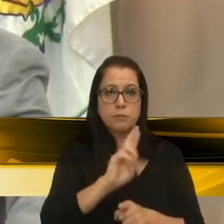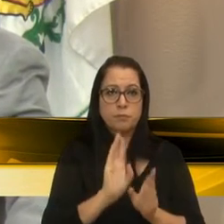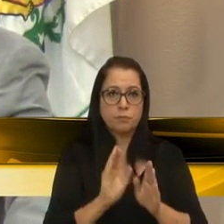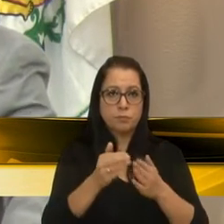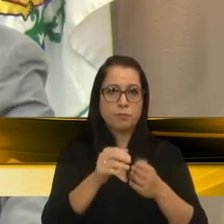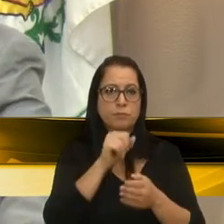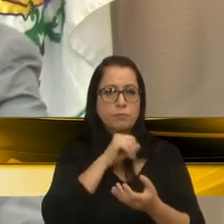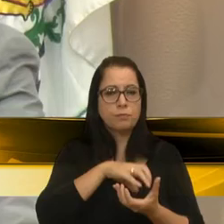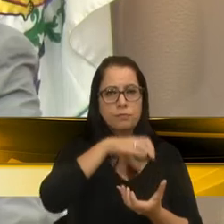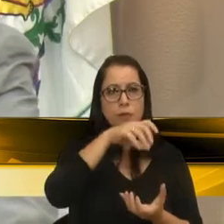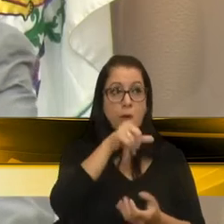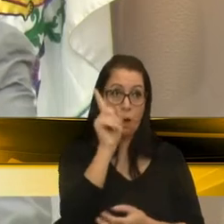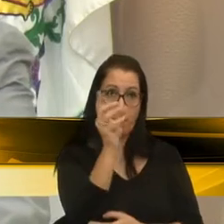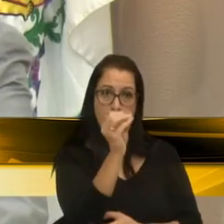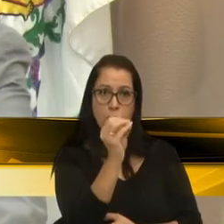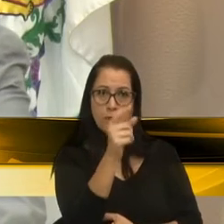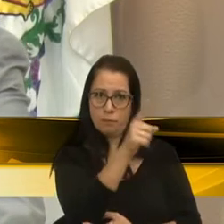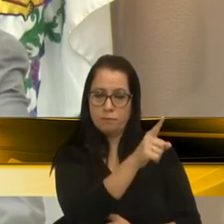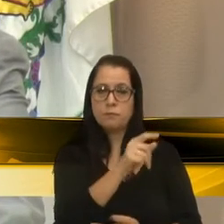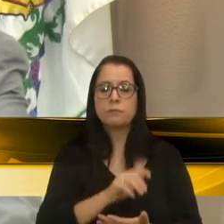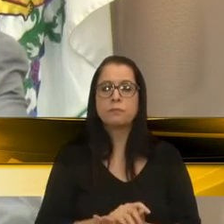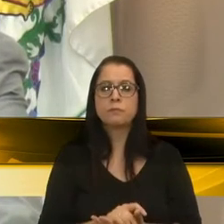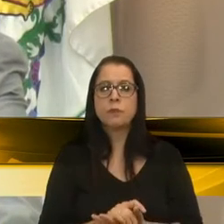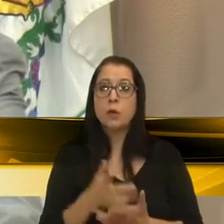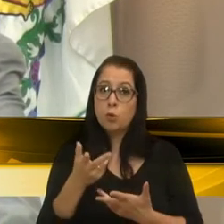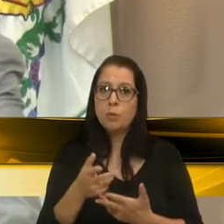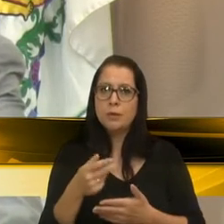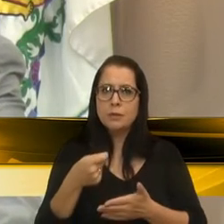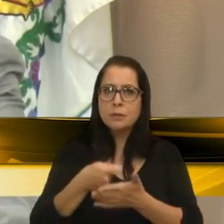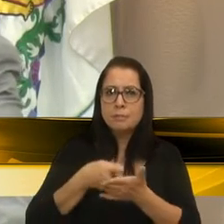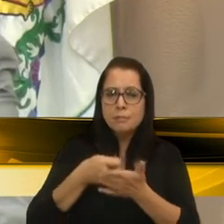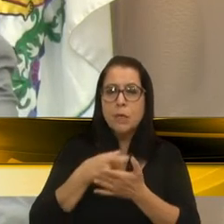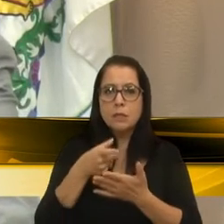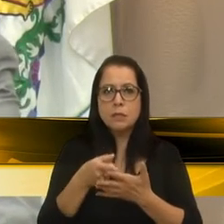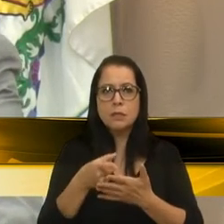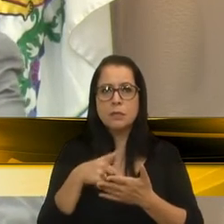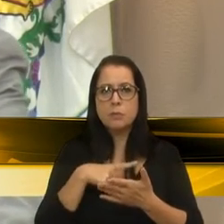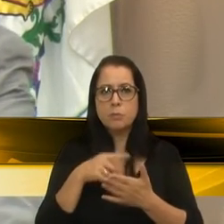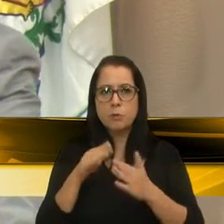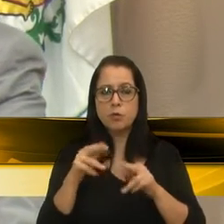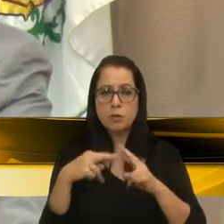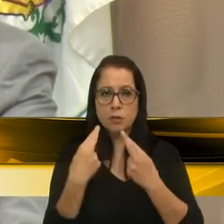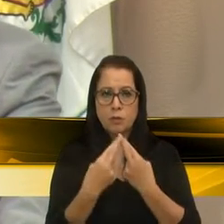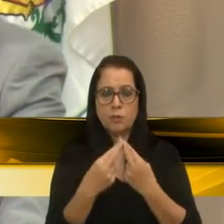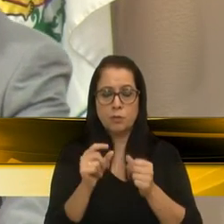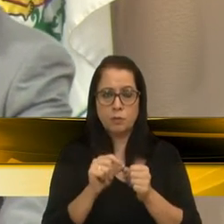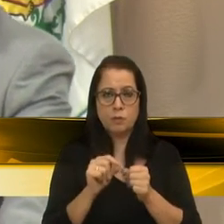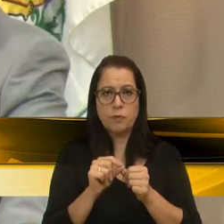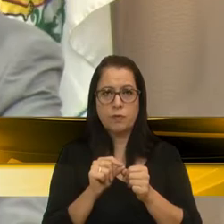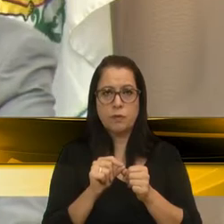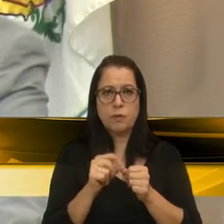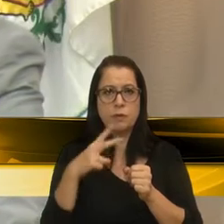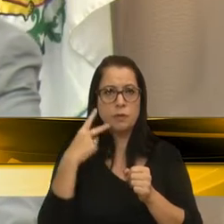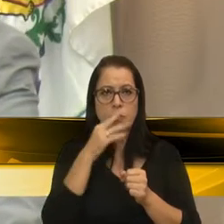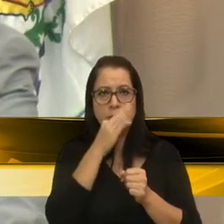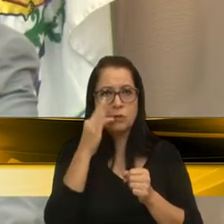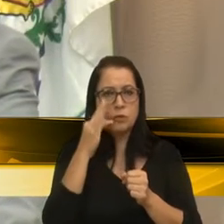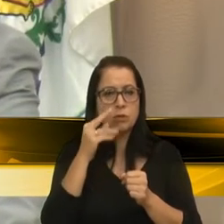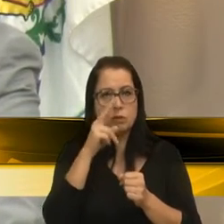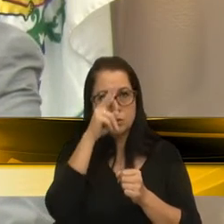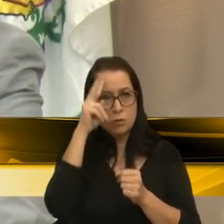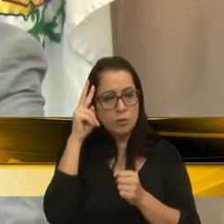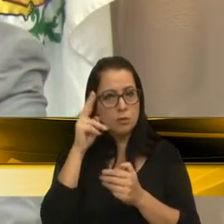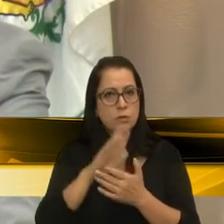do Idoso em Porto Alegre, numa das reivindicações que apareceram nessas reuniões que nós estamos fazendo com a vereadora Tatiane, vereador